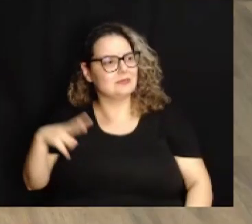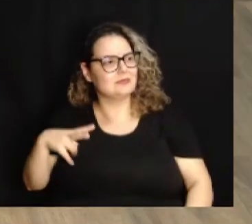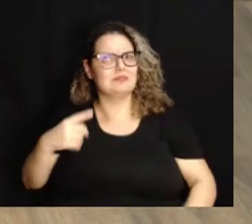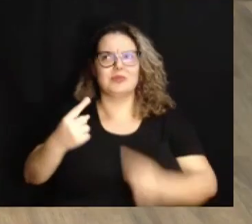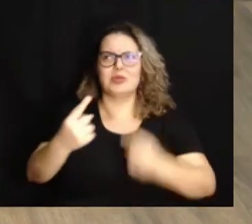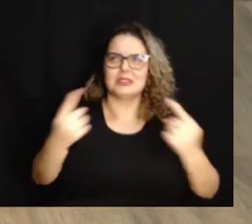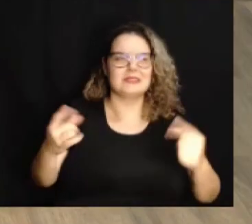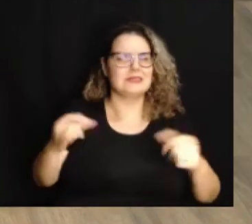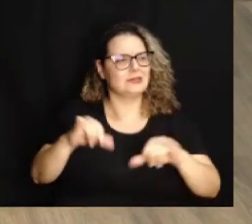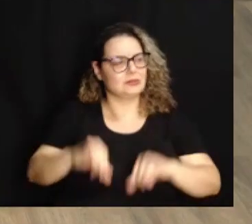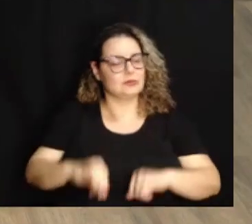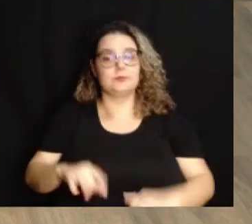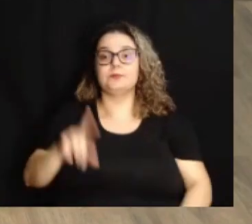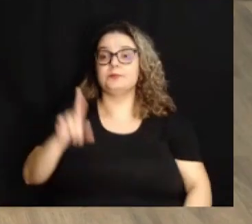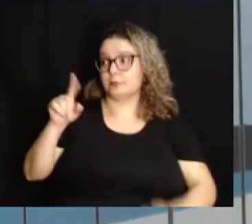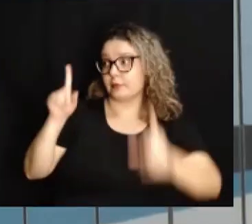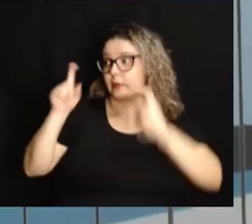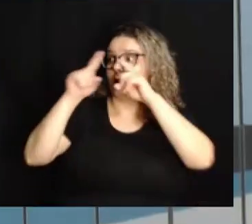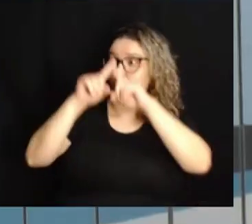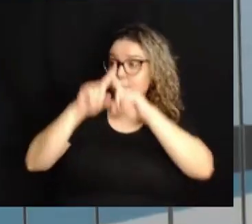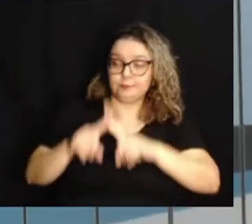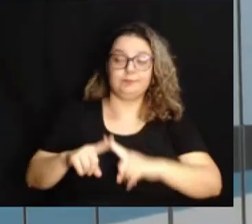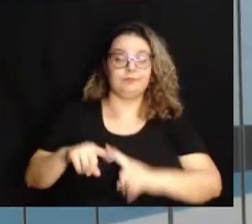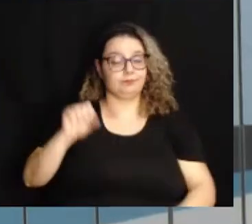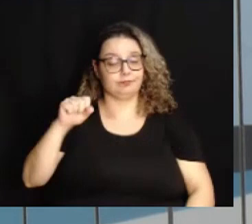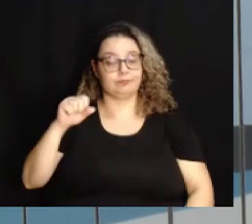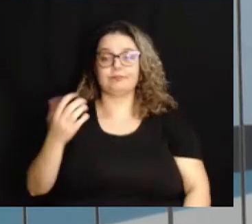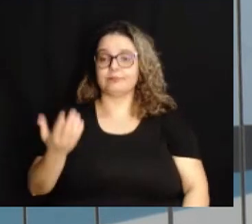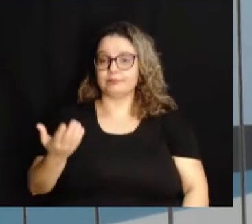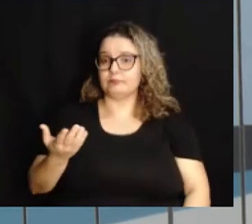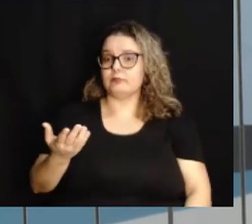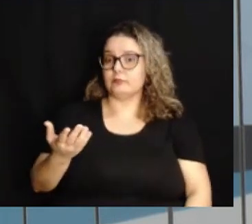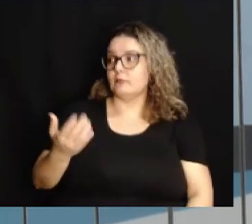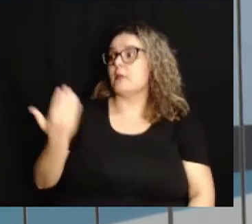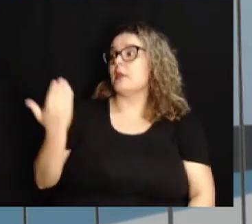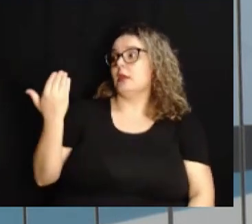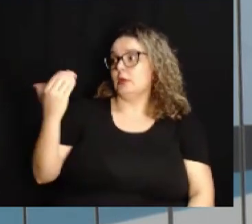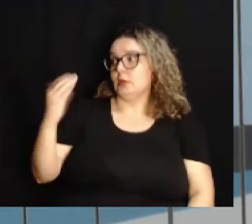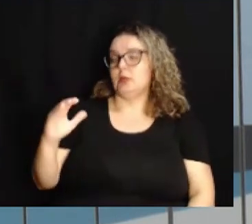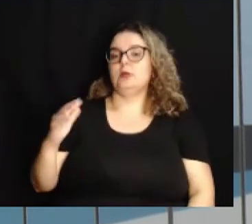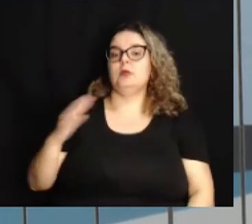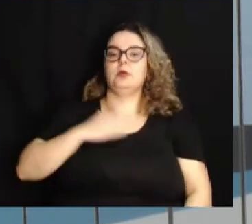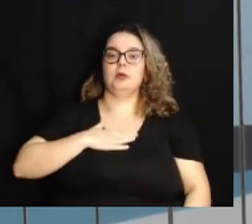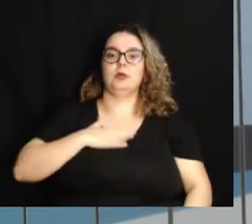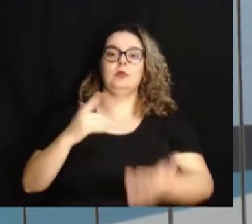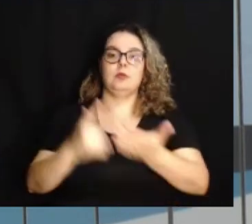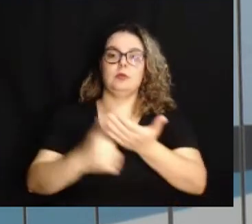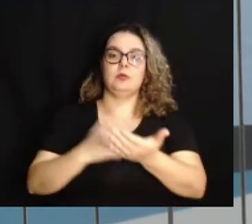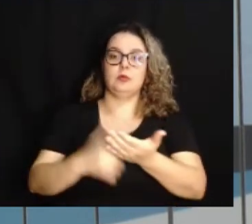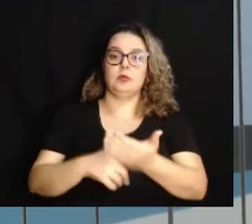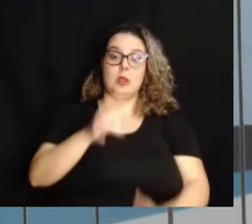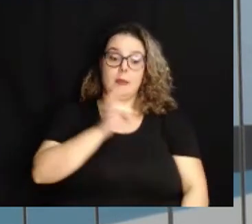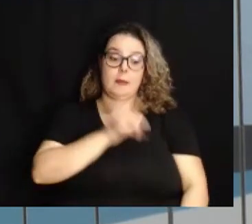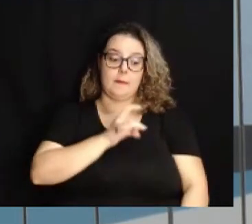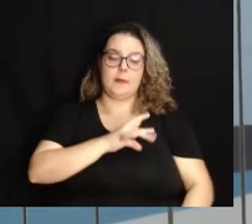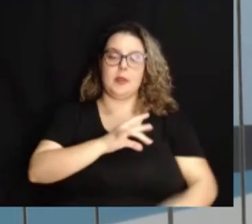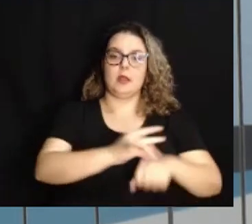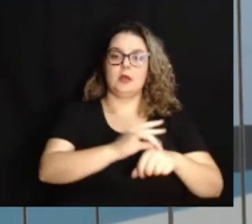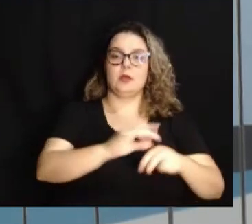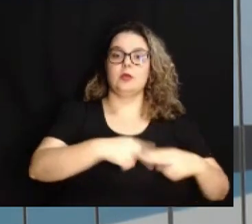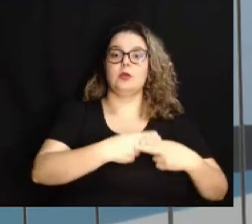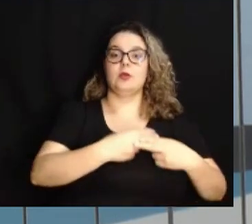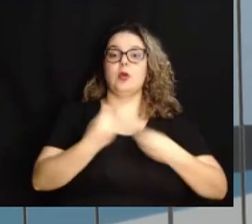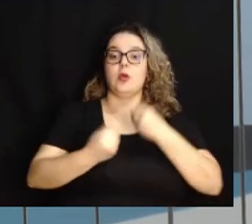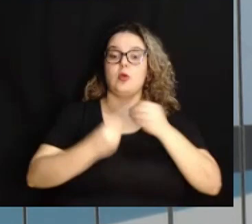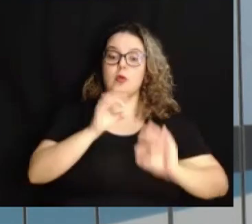um desafio, né? Inclusive eu vou até lançar, né, o meu livro, né, Medos e Lutos, como elaborar processos